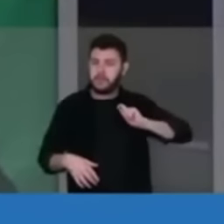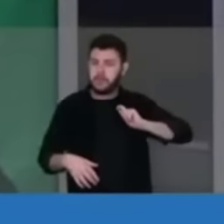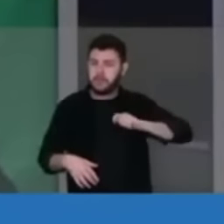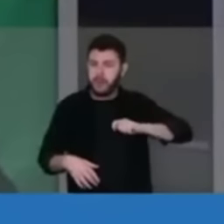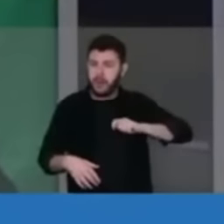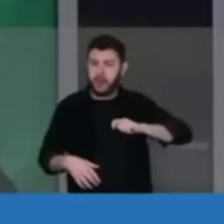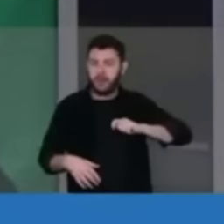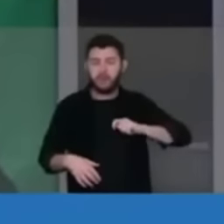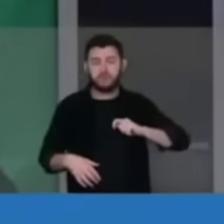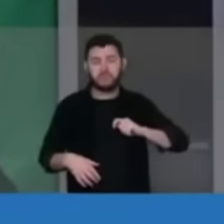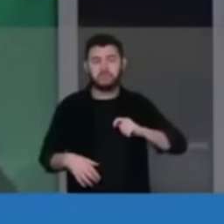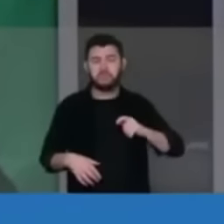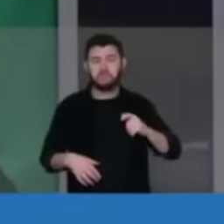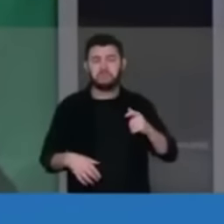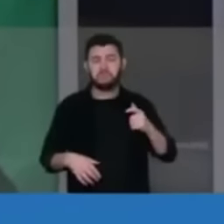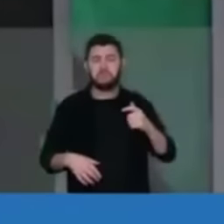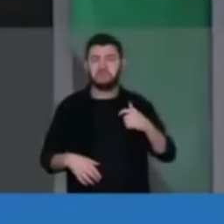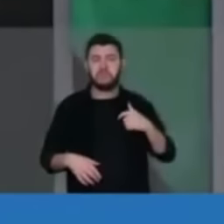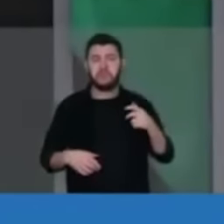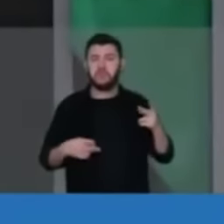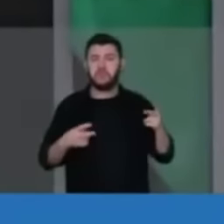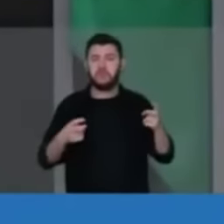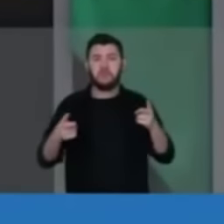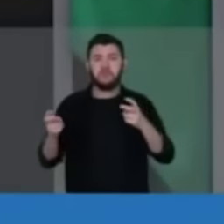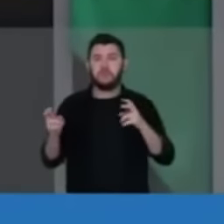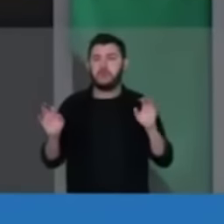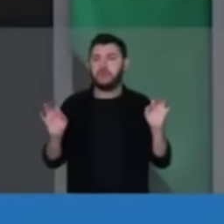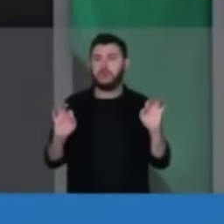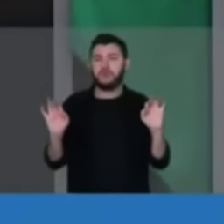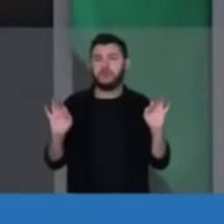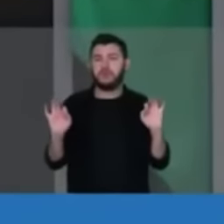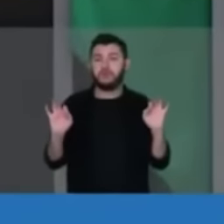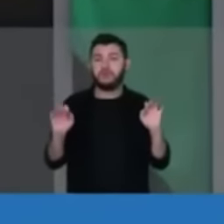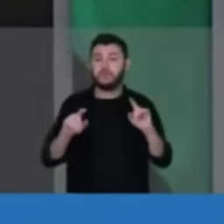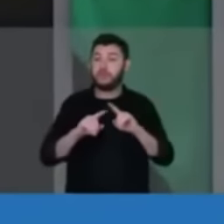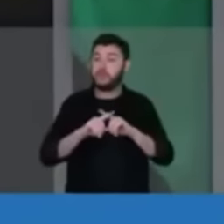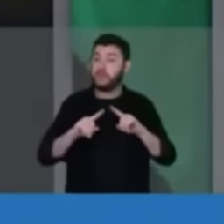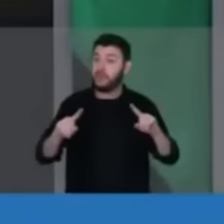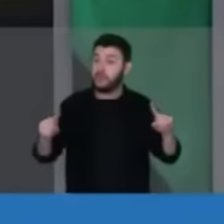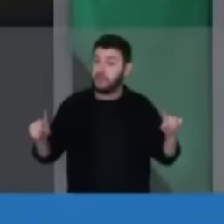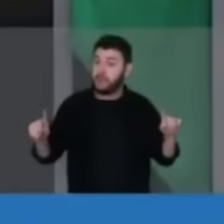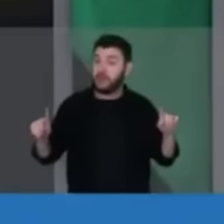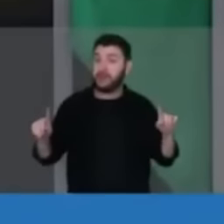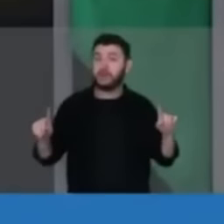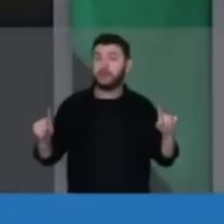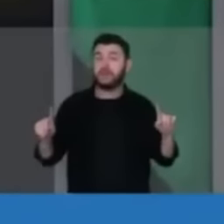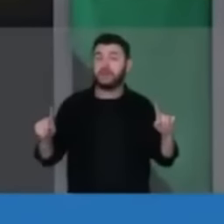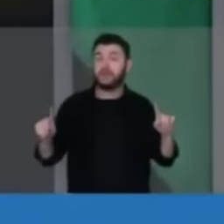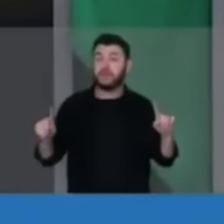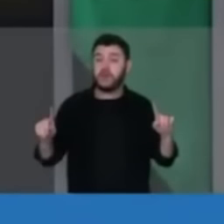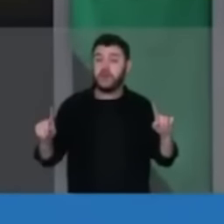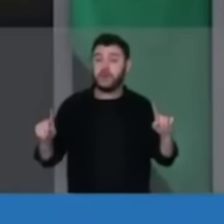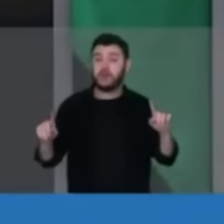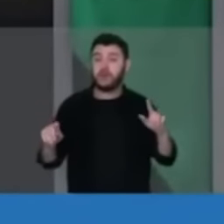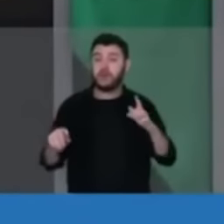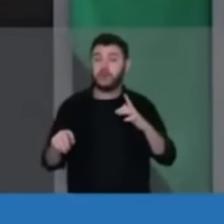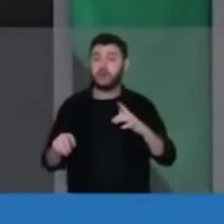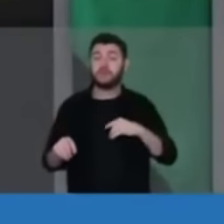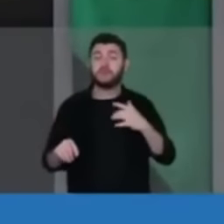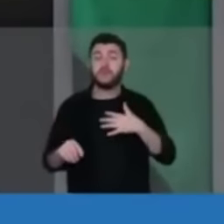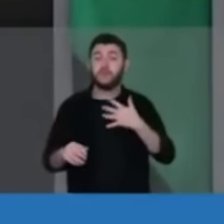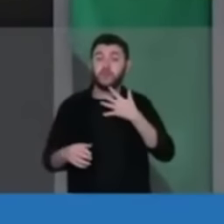agora chegar à conclusão como alguns ontem e hoje aqui fizeram